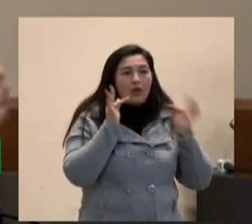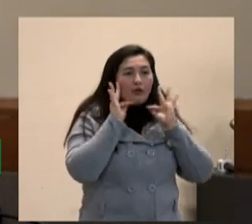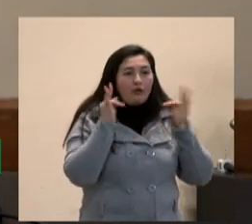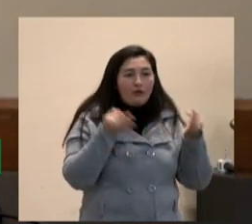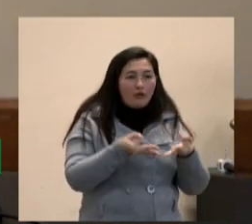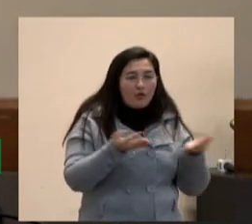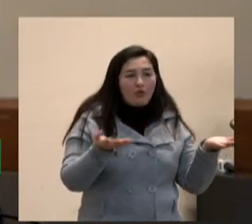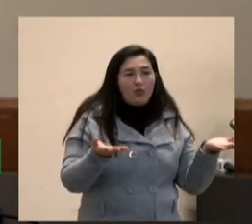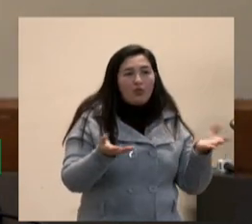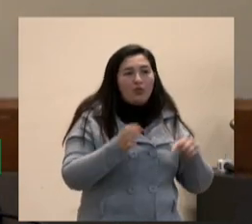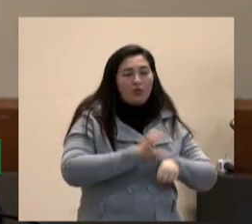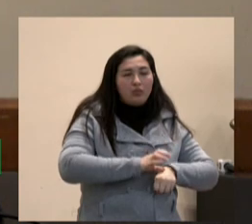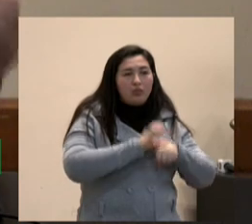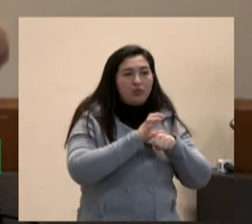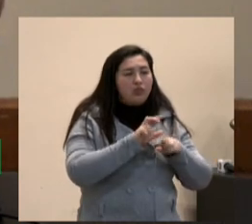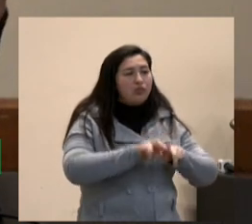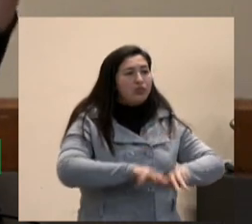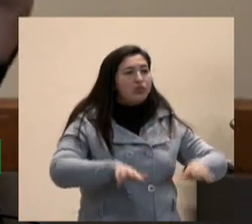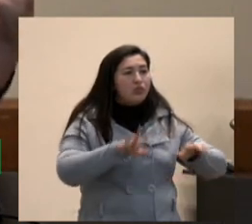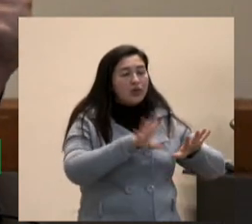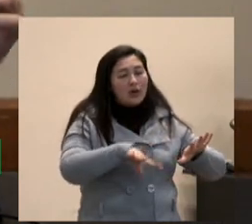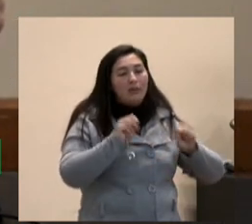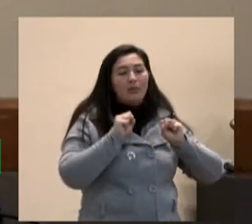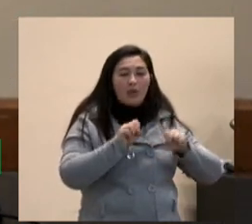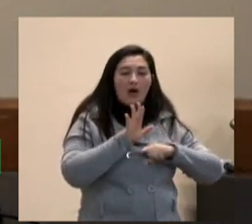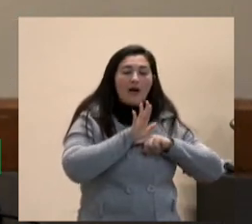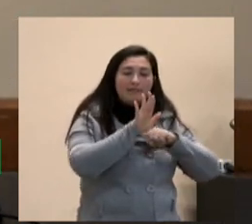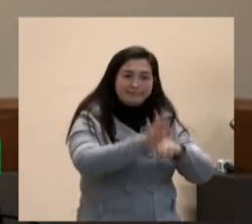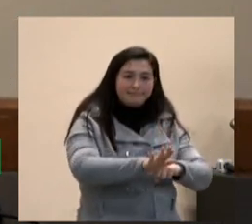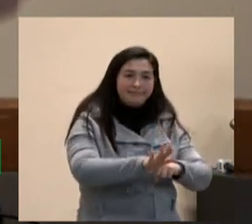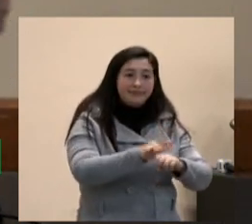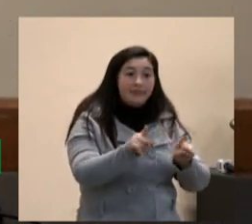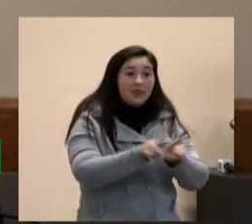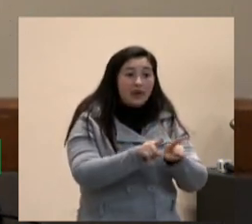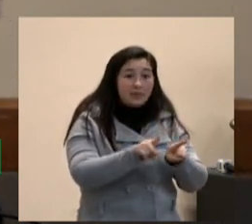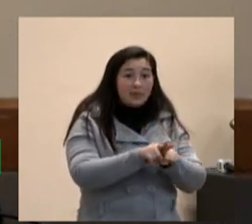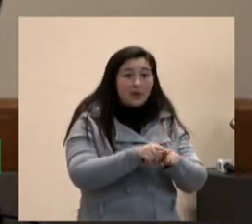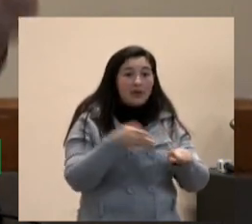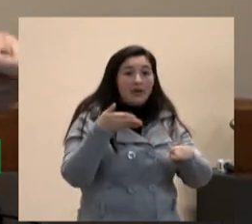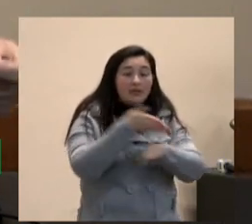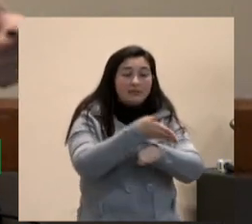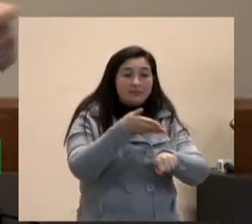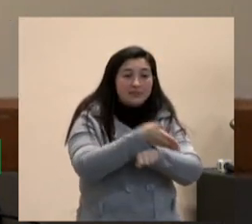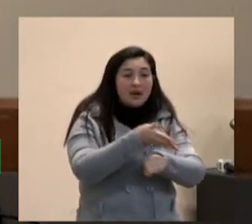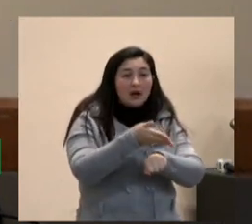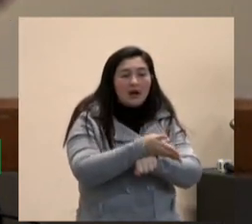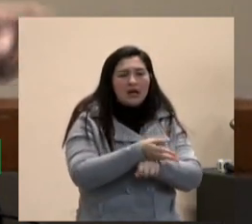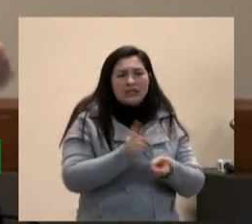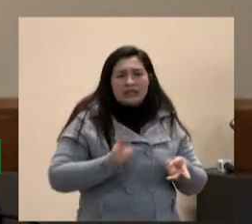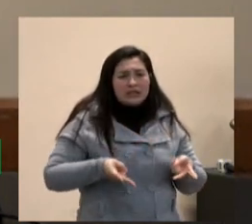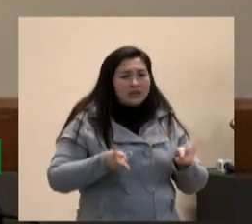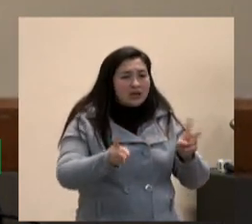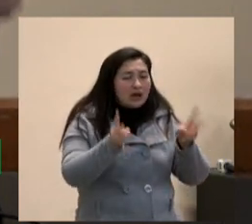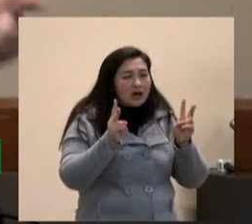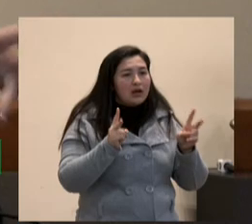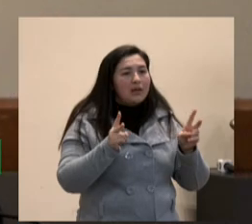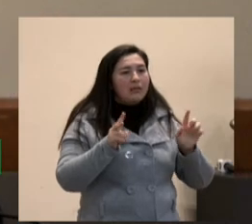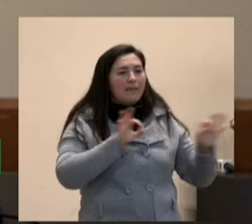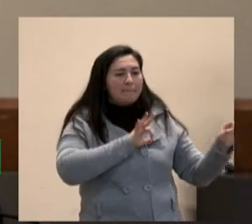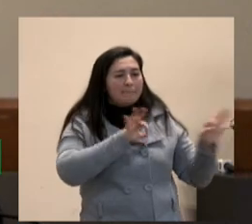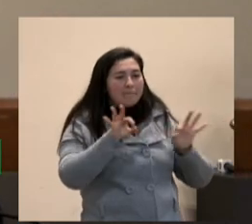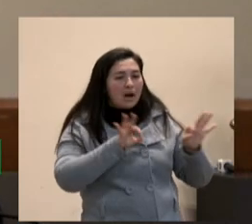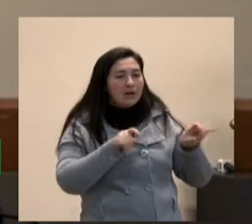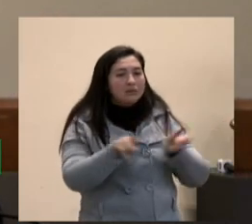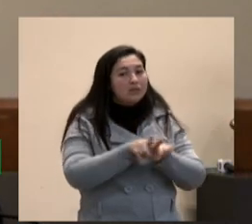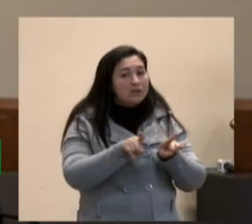os conselhos, que podem contribuir, que podem atuar de forma bastante ativa nesse planejamento, nesse